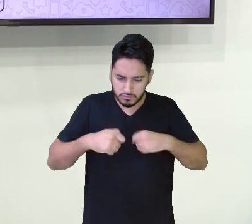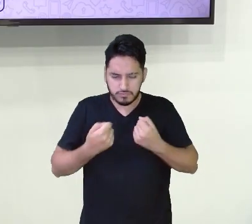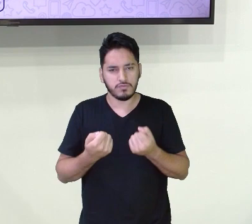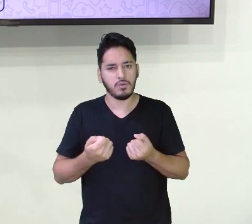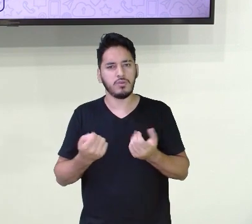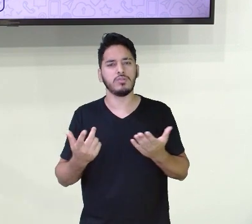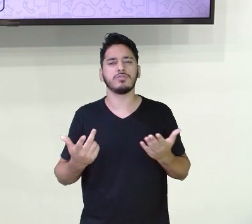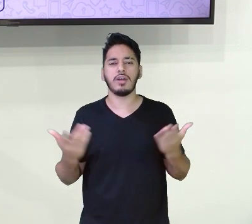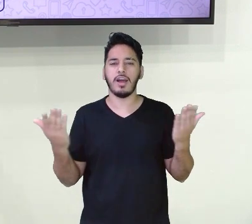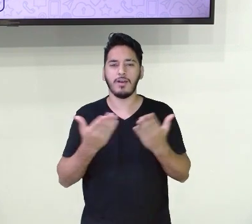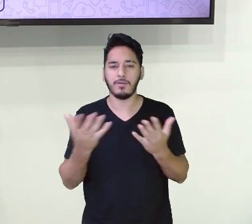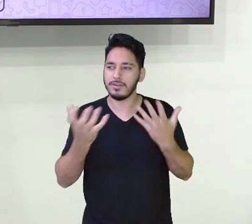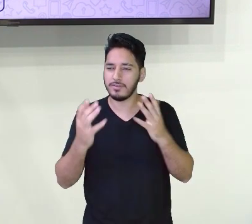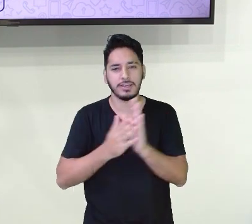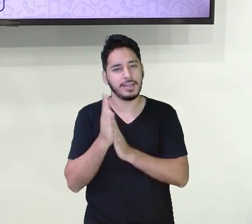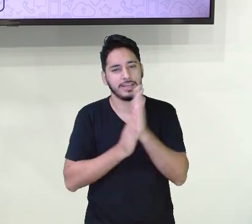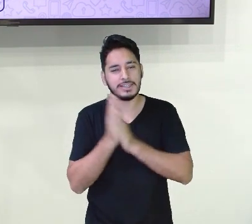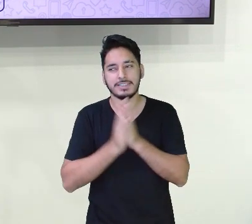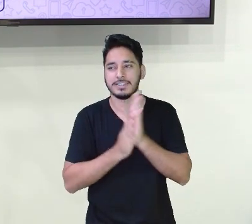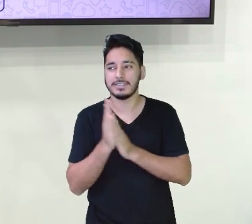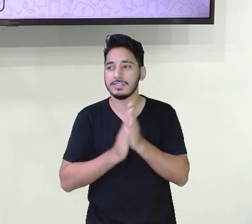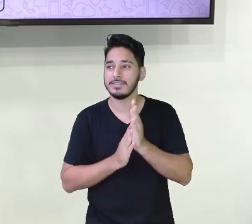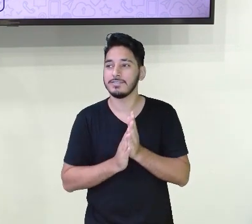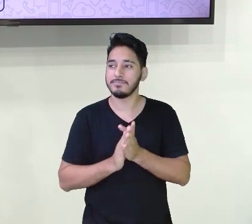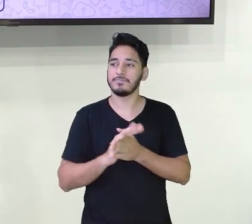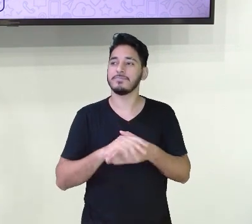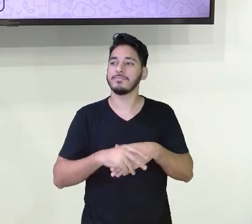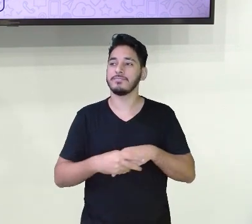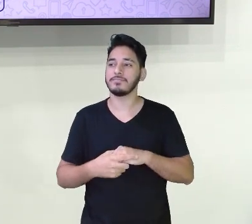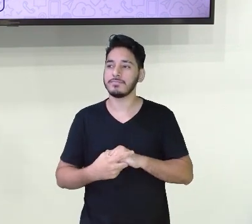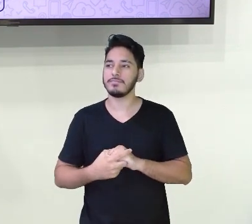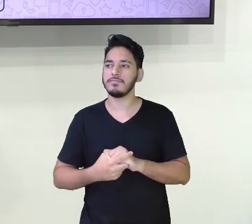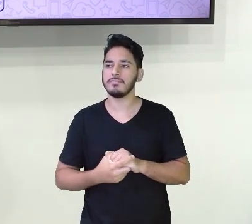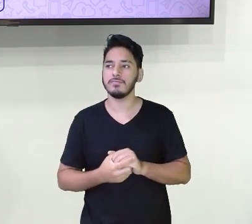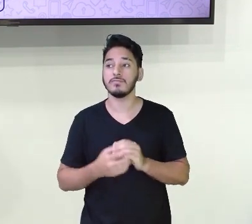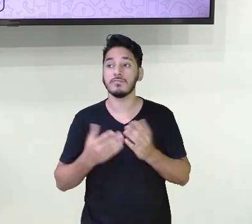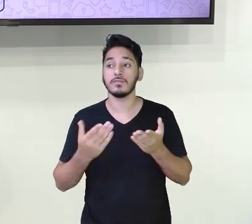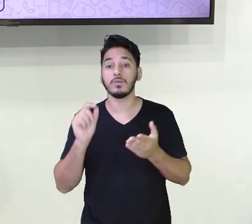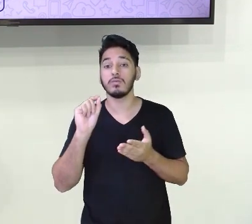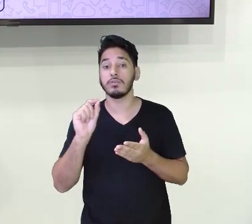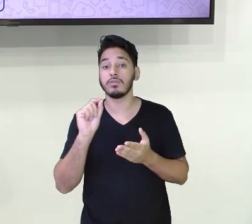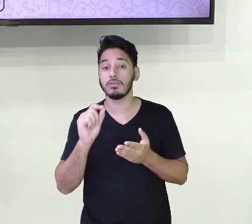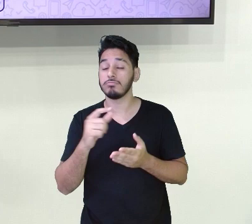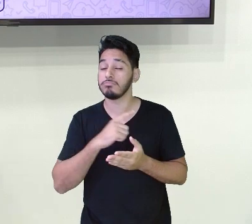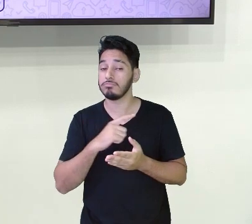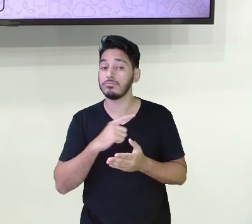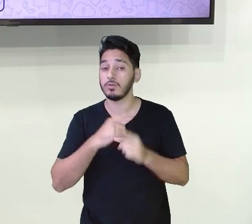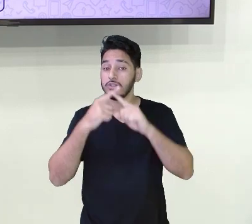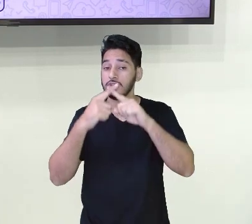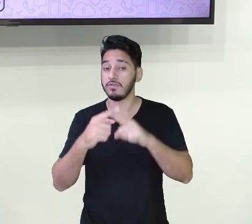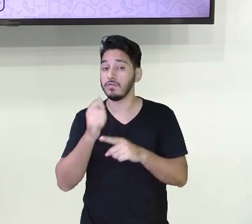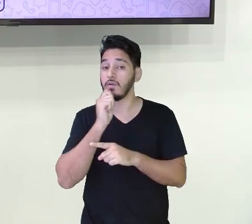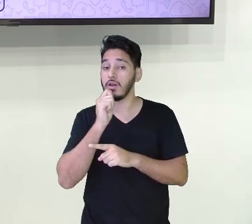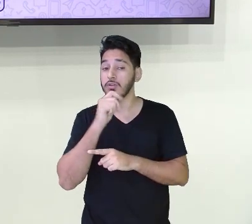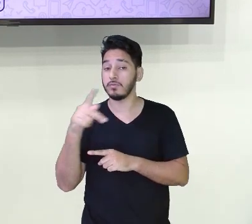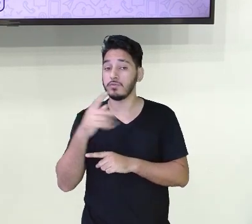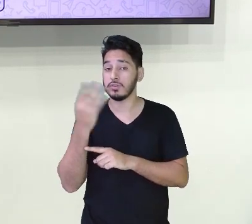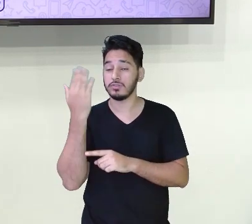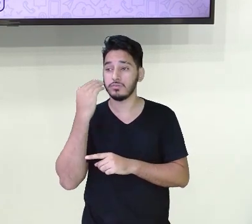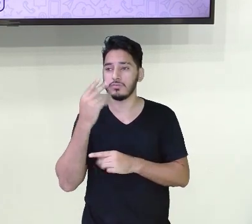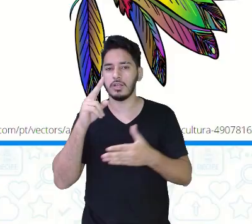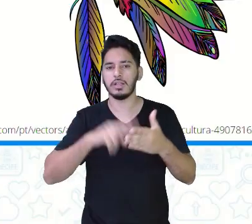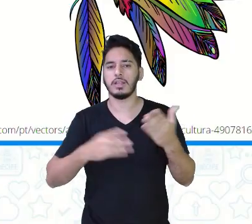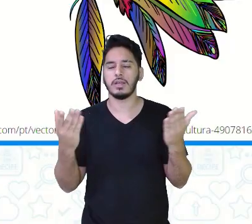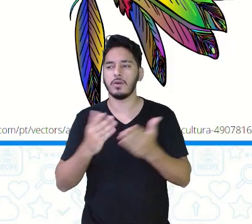colocar. Agora eu fiquei animada. E o desafio do professor Givanilson tá de pé ainda, com certeza, mais do que nunca. Vamos fazer a leitura